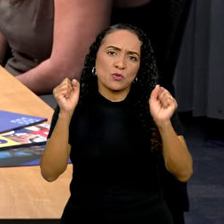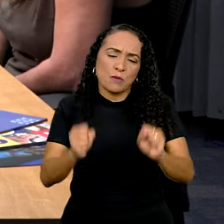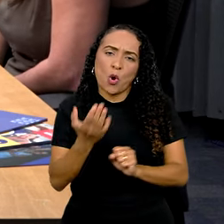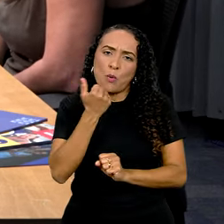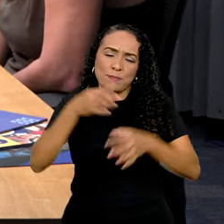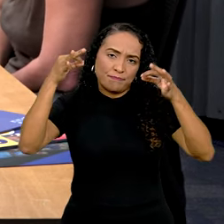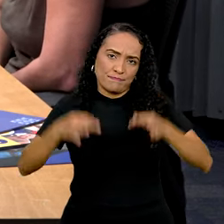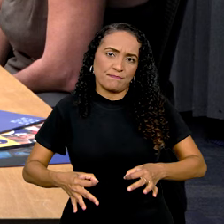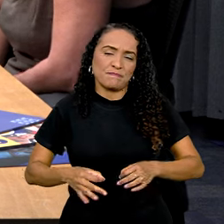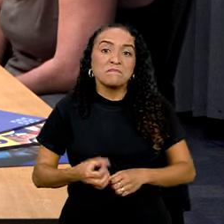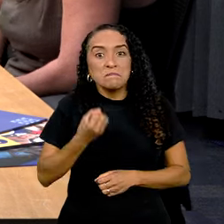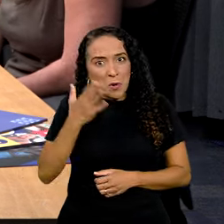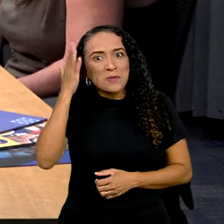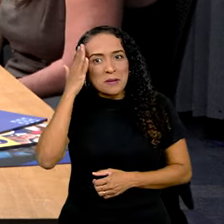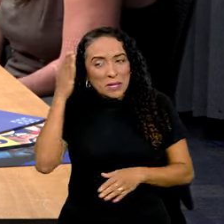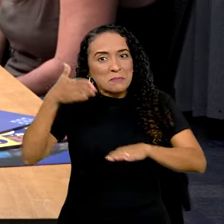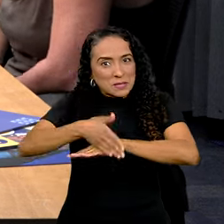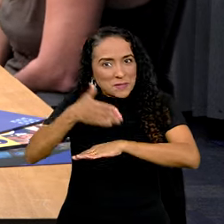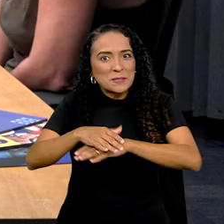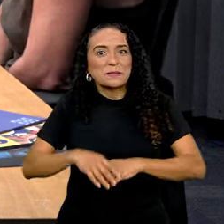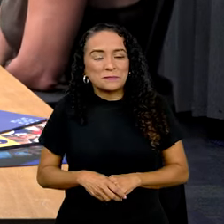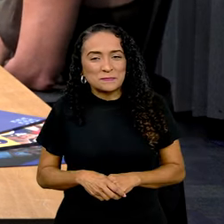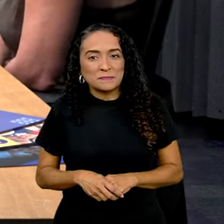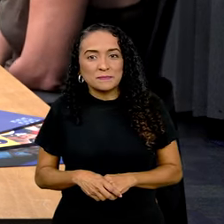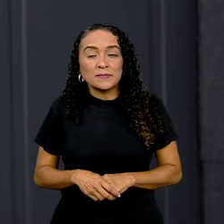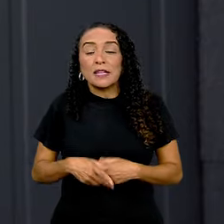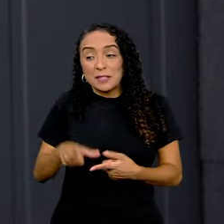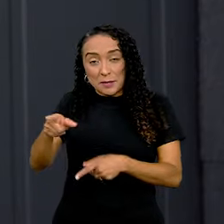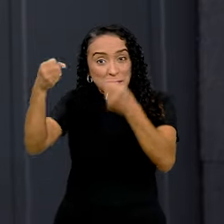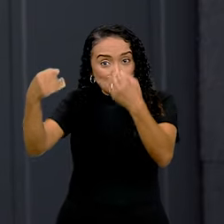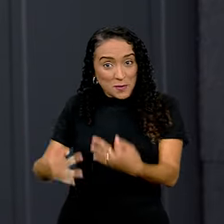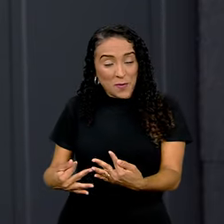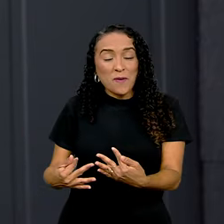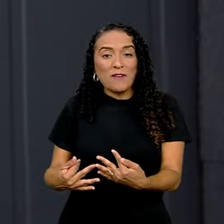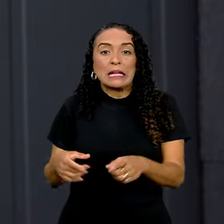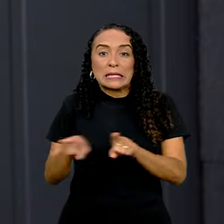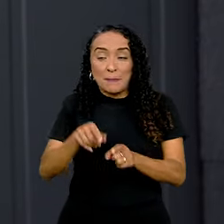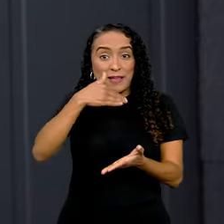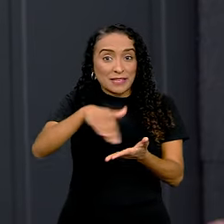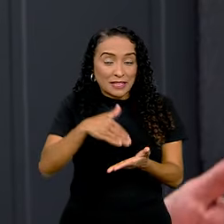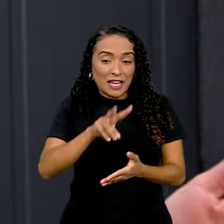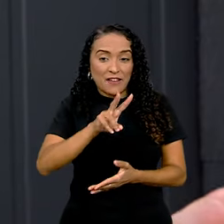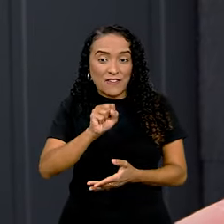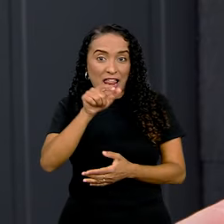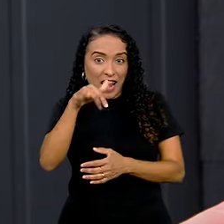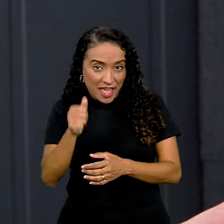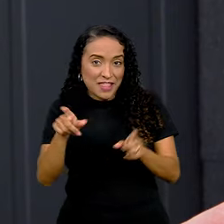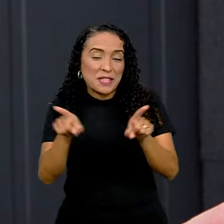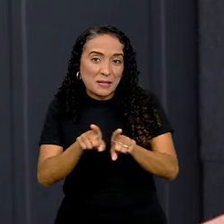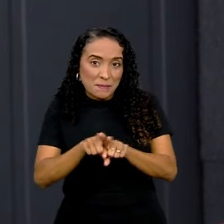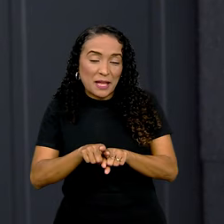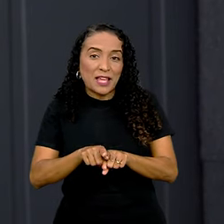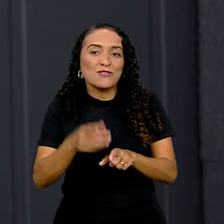mundo possa comer de forma digna Que bom saber dessa participação como a luí disse aqui e a secretária Valéria